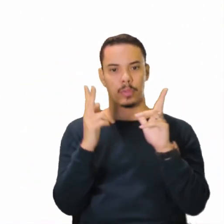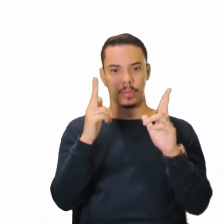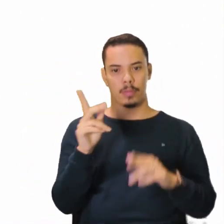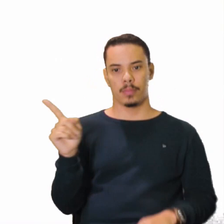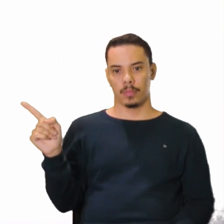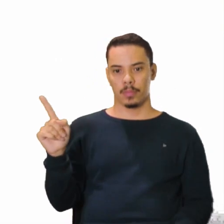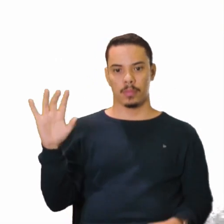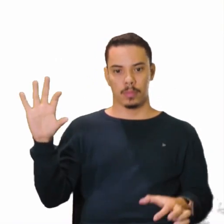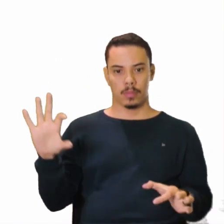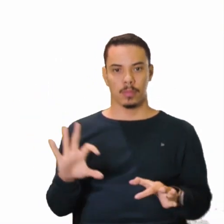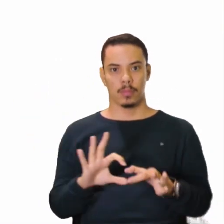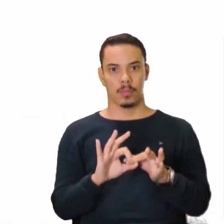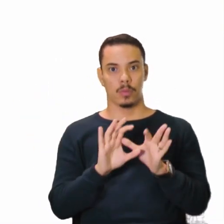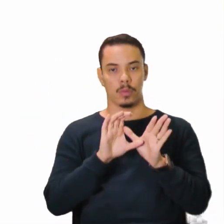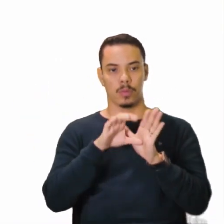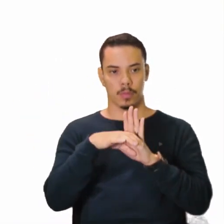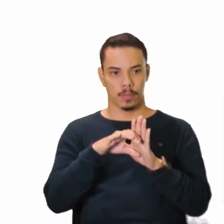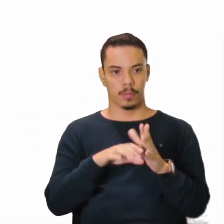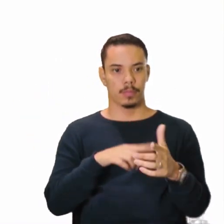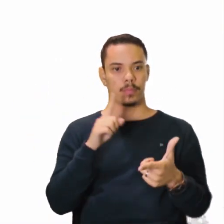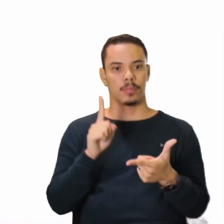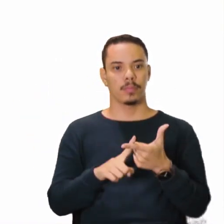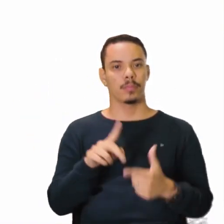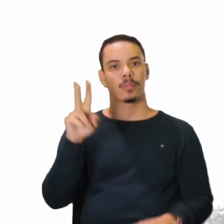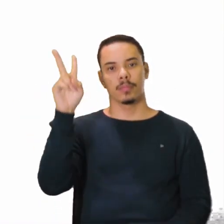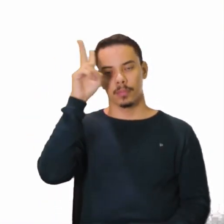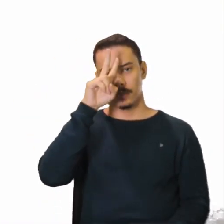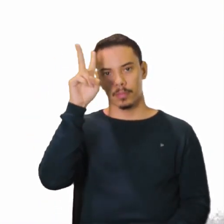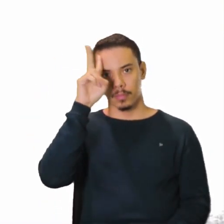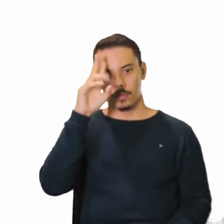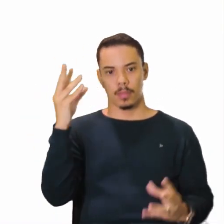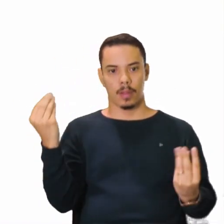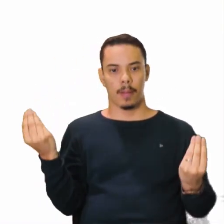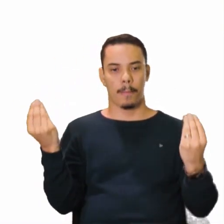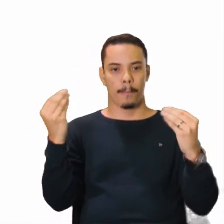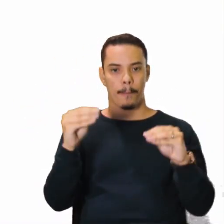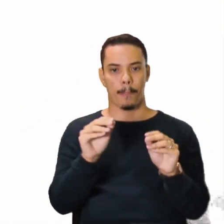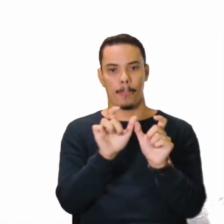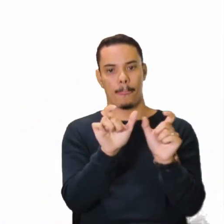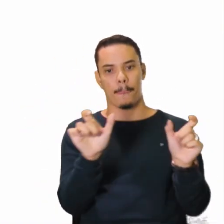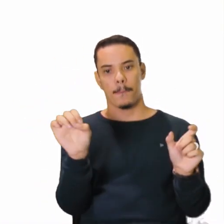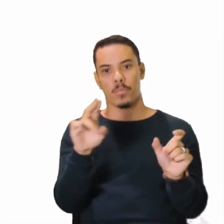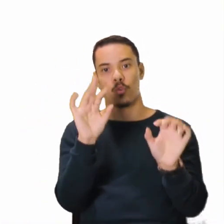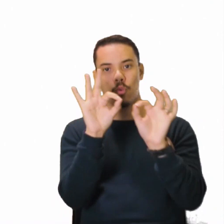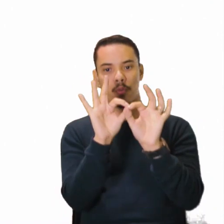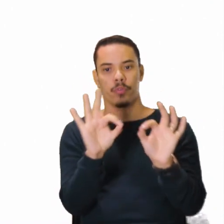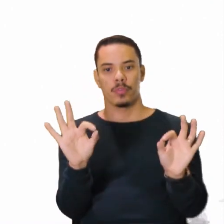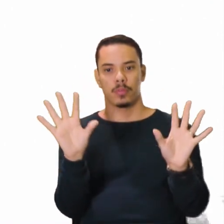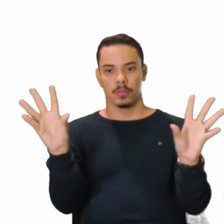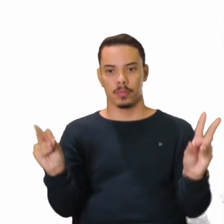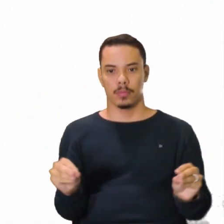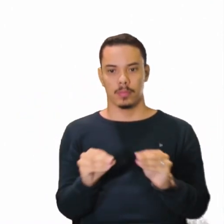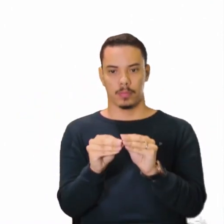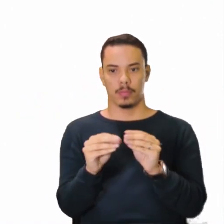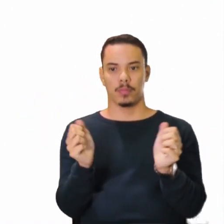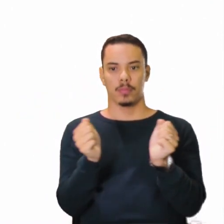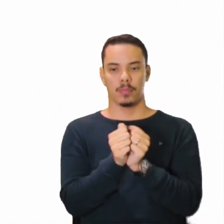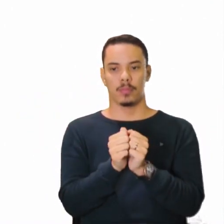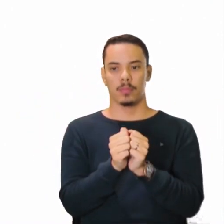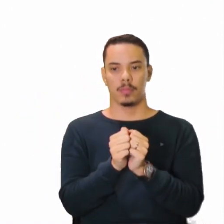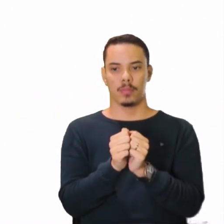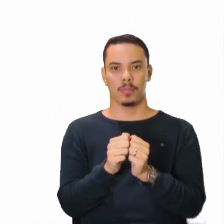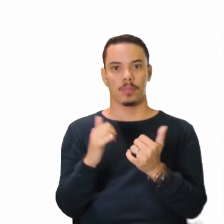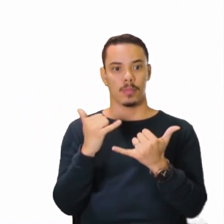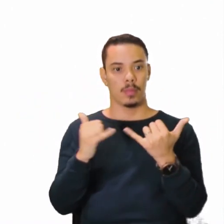os conceitos. 2, lembre-se de adicionar palavras ou frases de